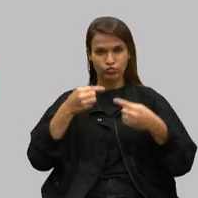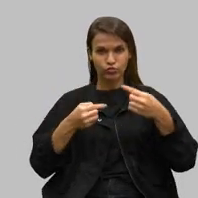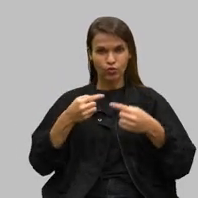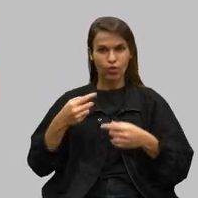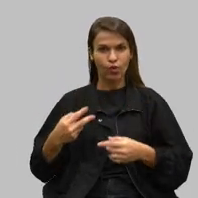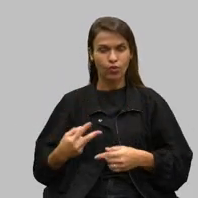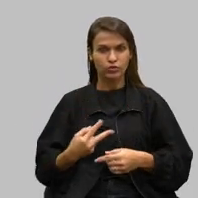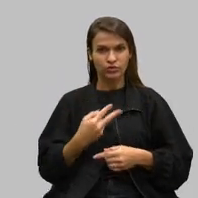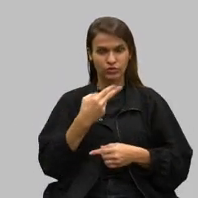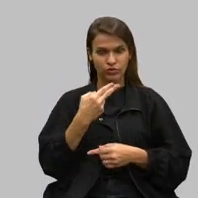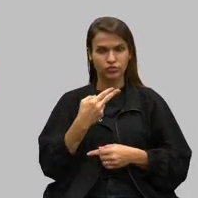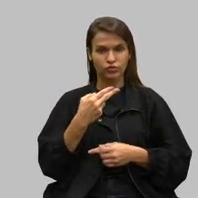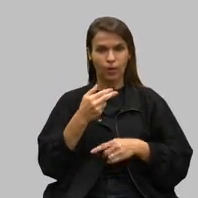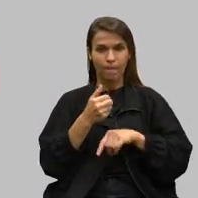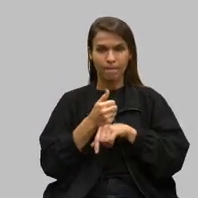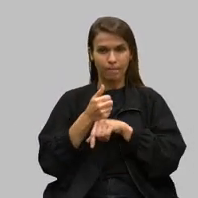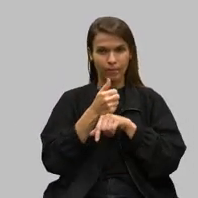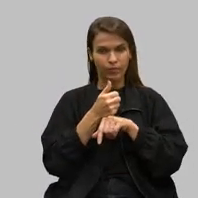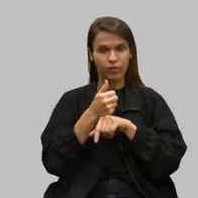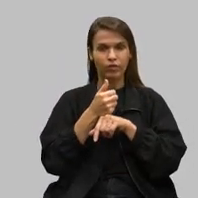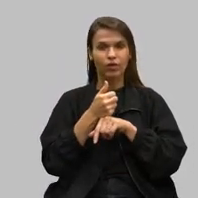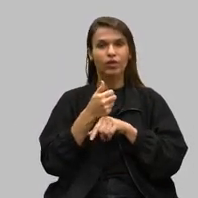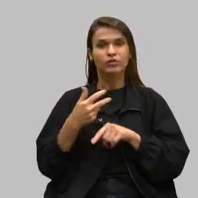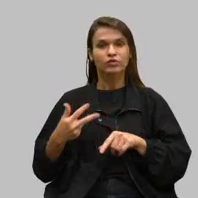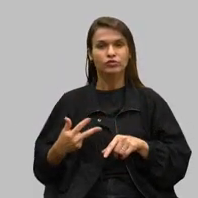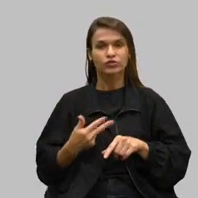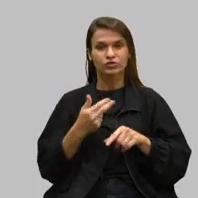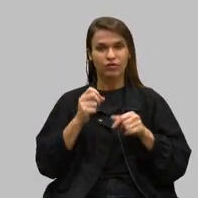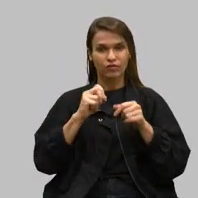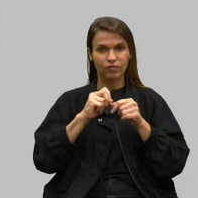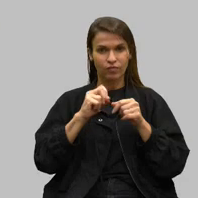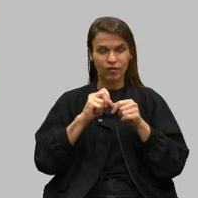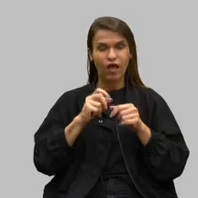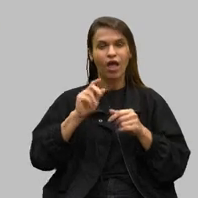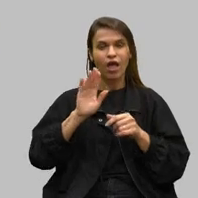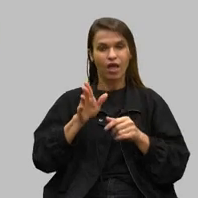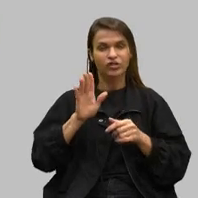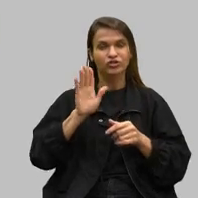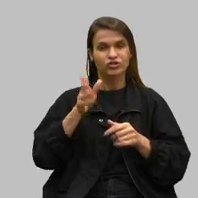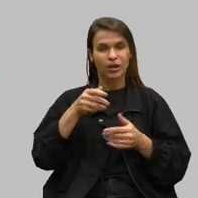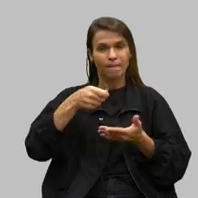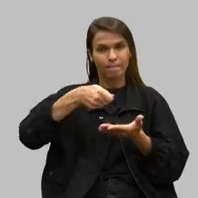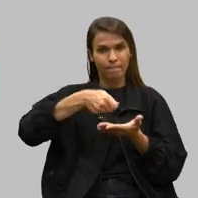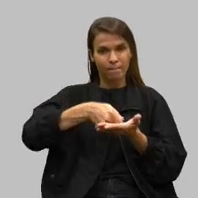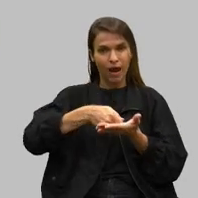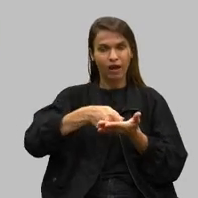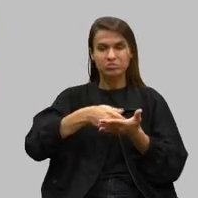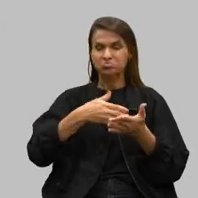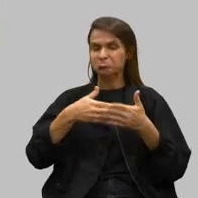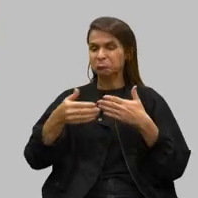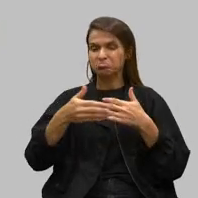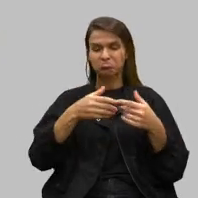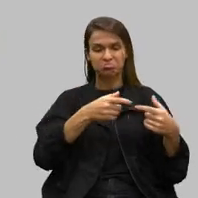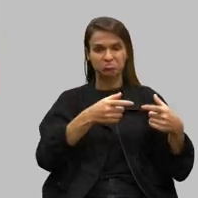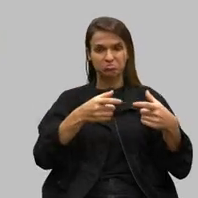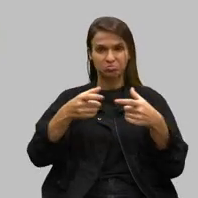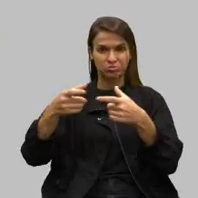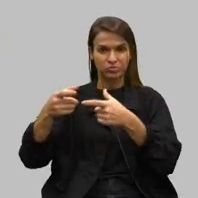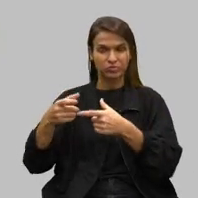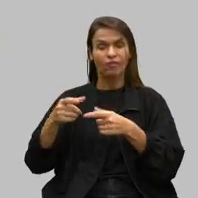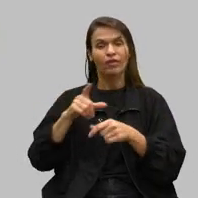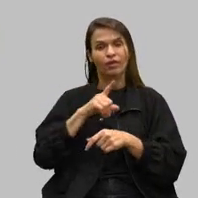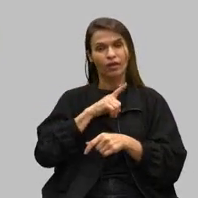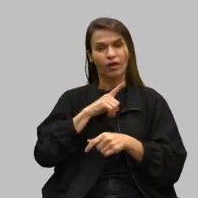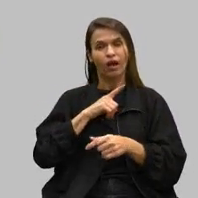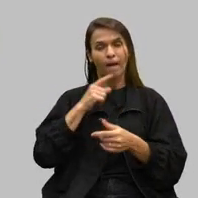oncológica uma coisa que cirurgia feita, cirurgia paga, independente de onde isso acontecer. Obviamente, existem as